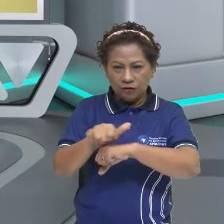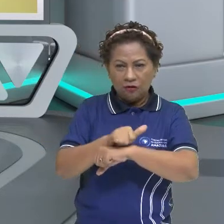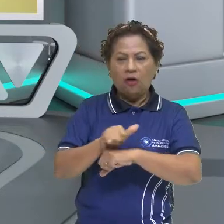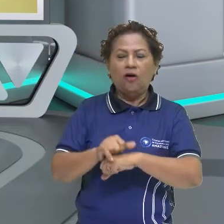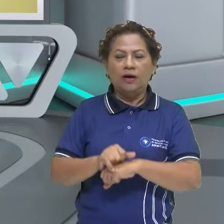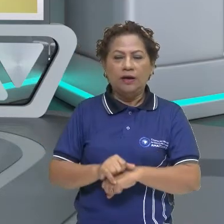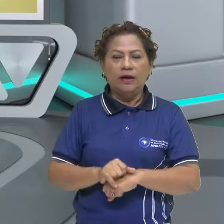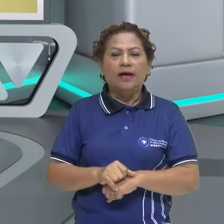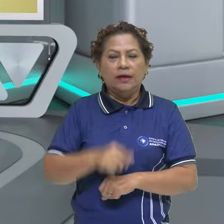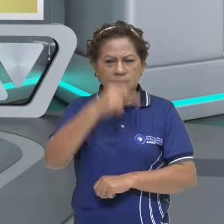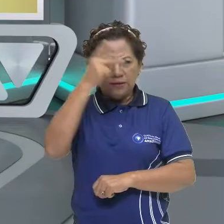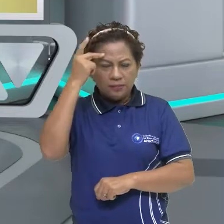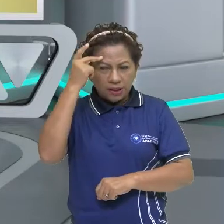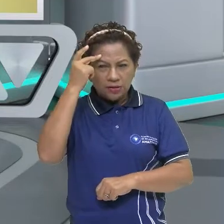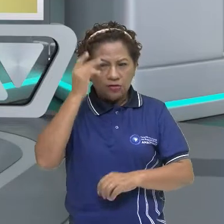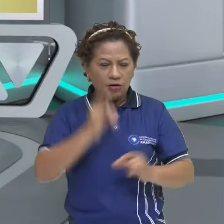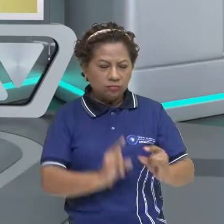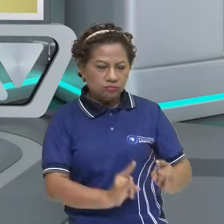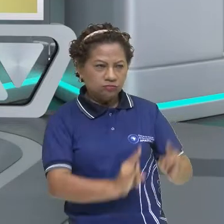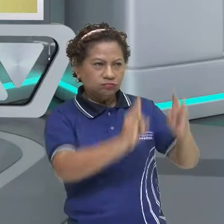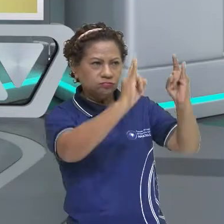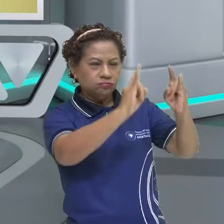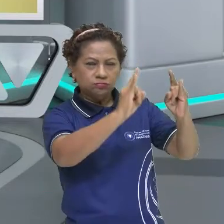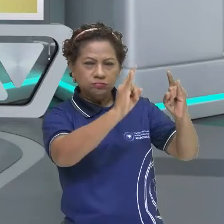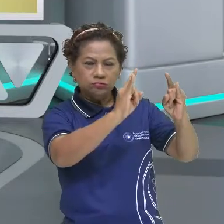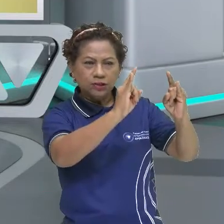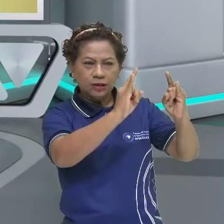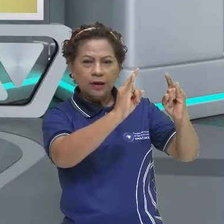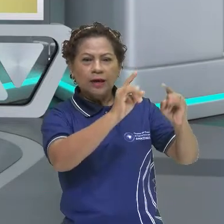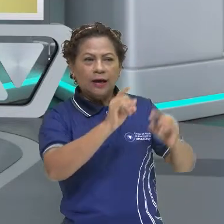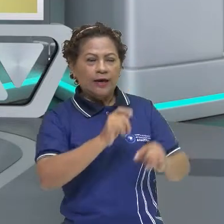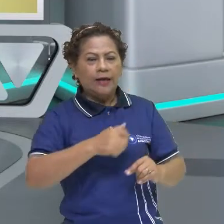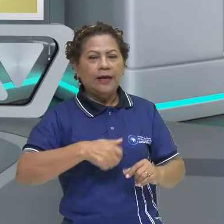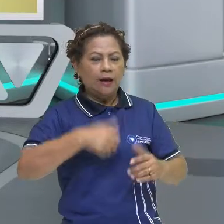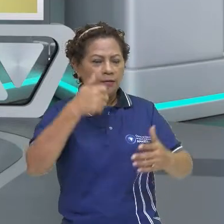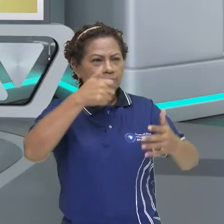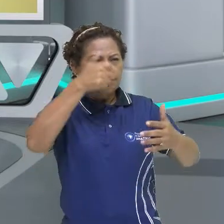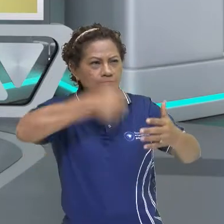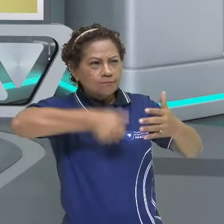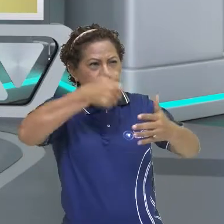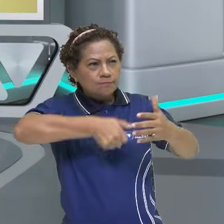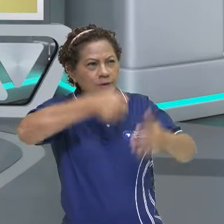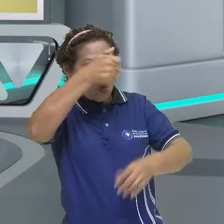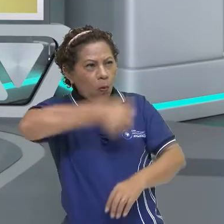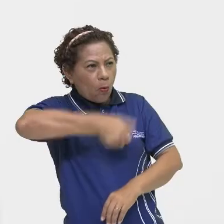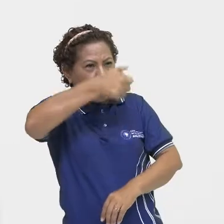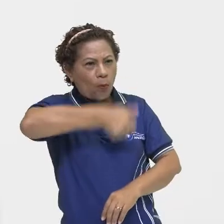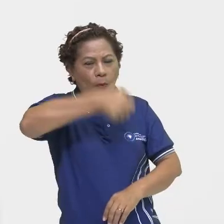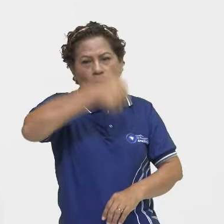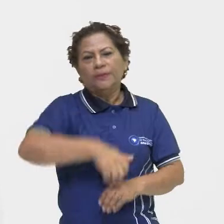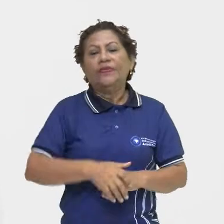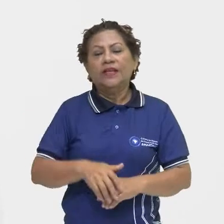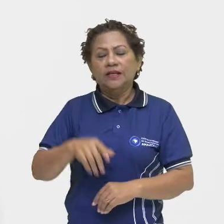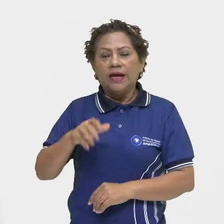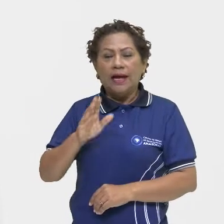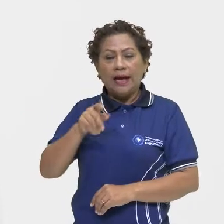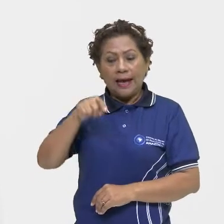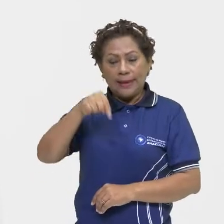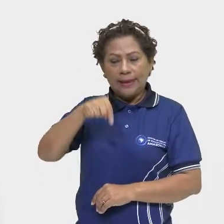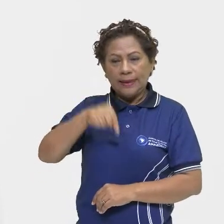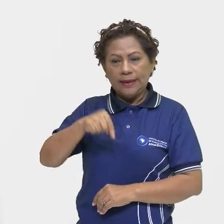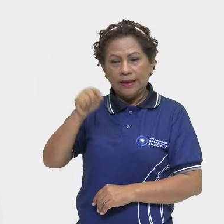algumas paredes desses prédios para fazer essas produções. O grafite foi introduzido no Brasil